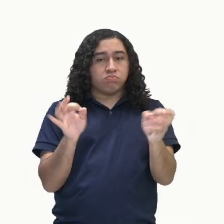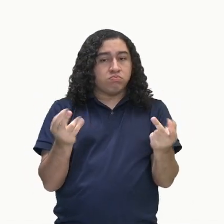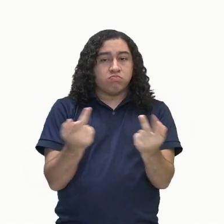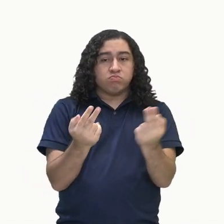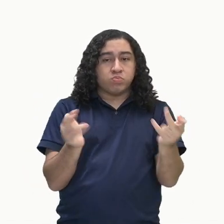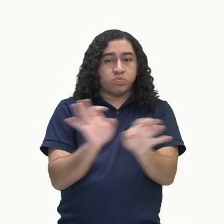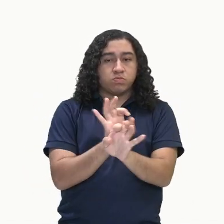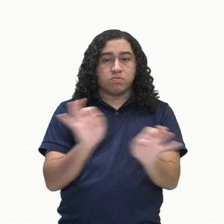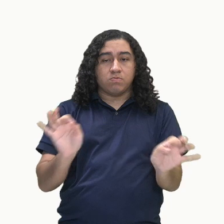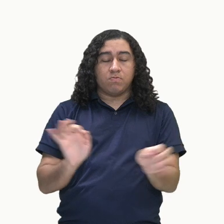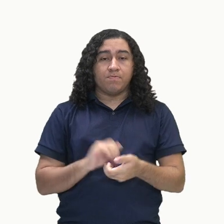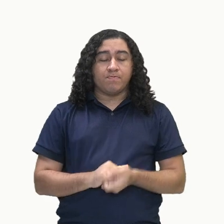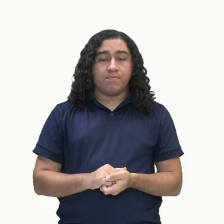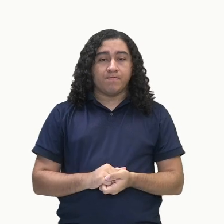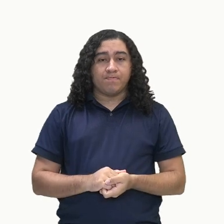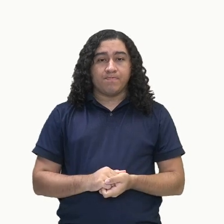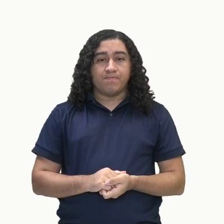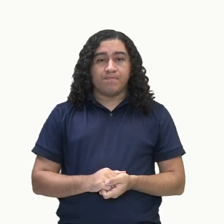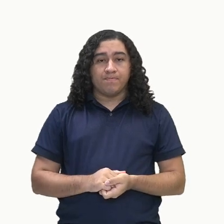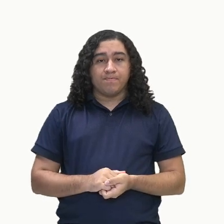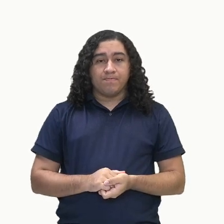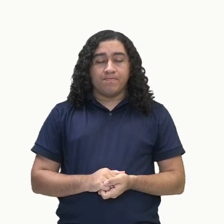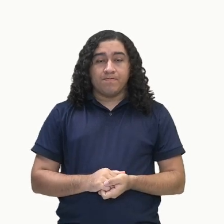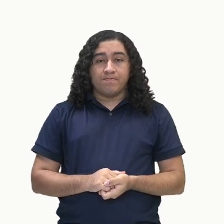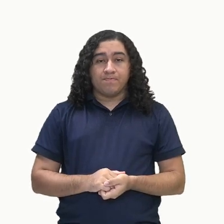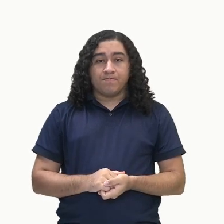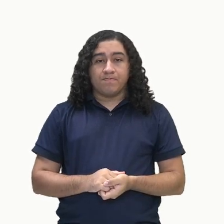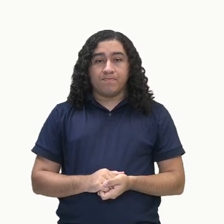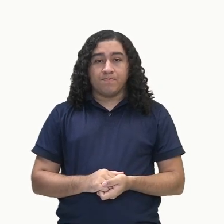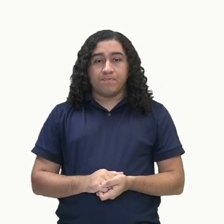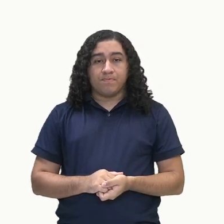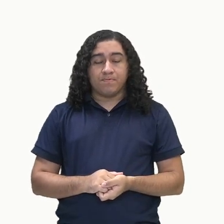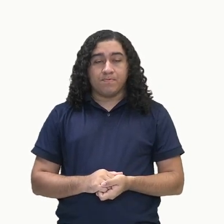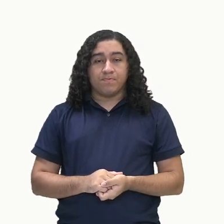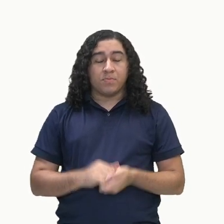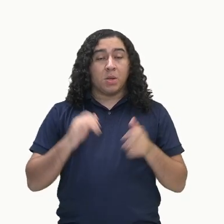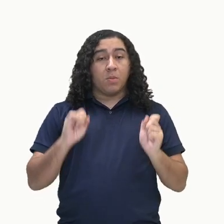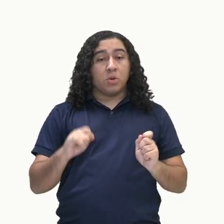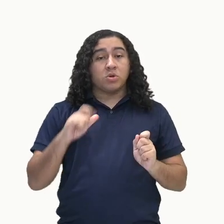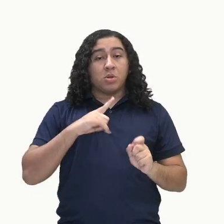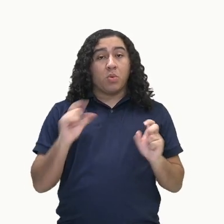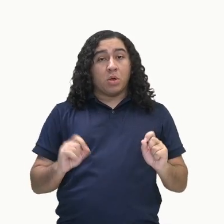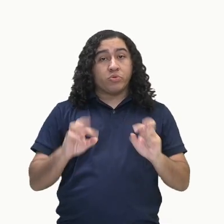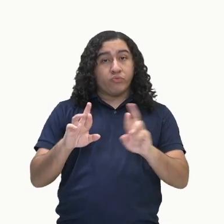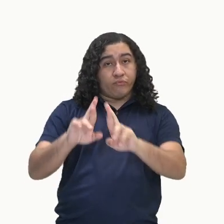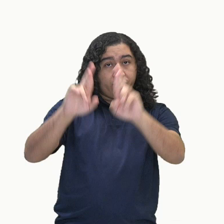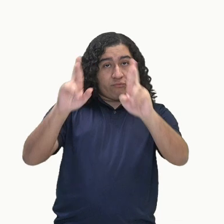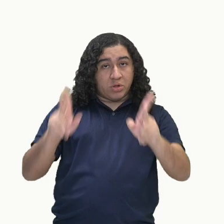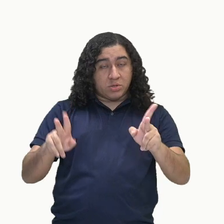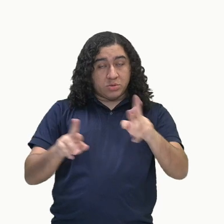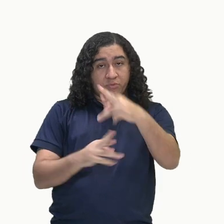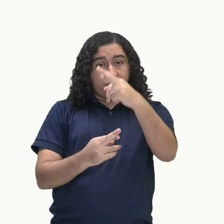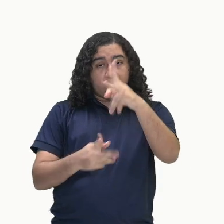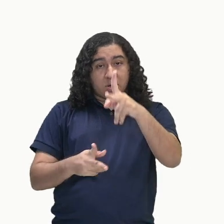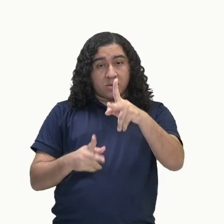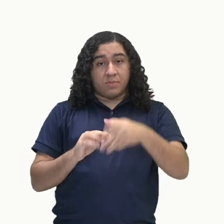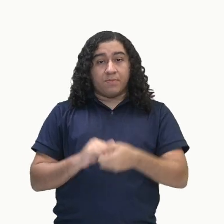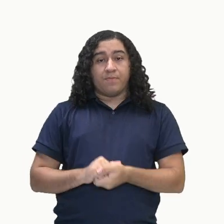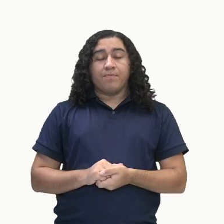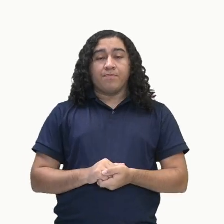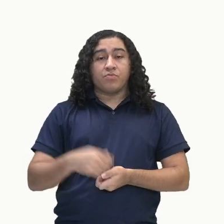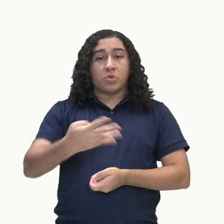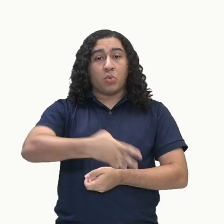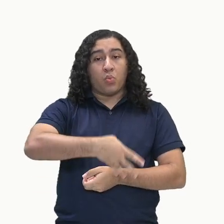outro lado aqui. Então, eu posso ter aí 4 lados totalmente diferentes. Aqui a nossa